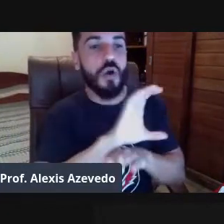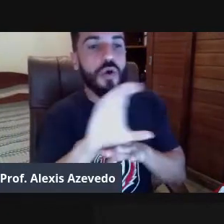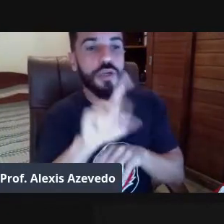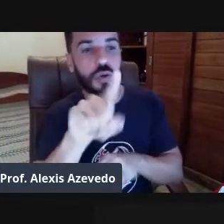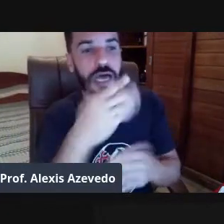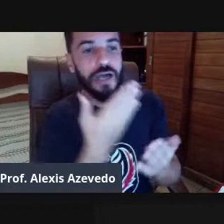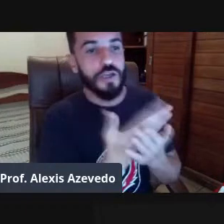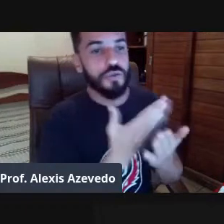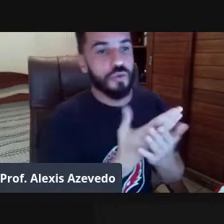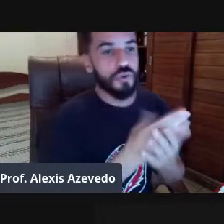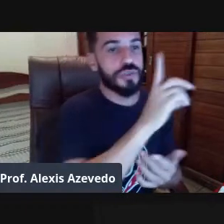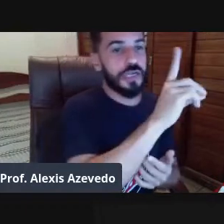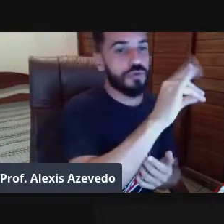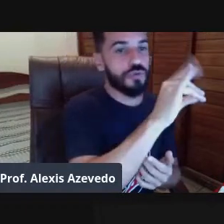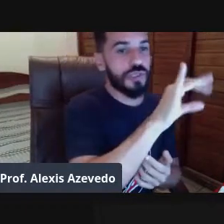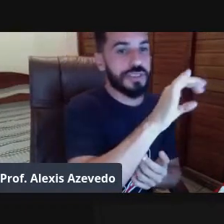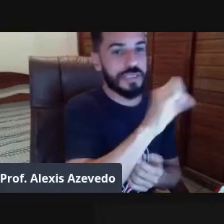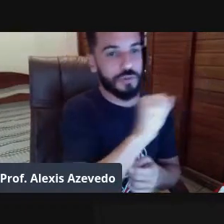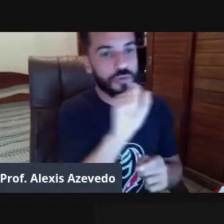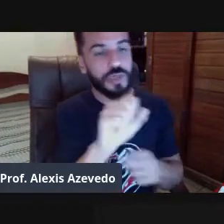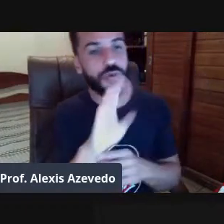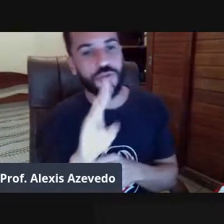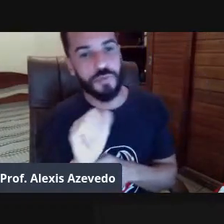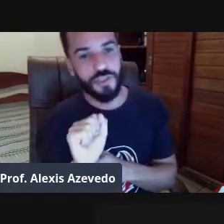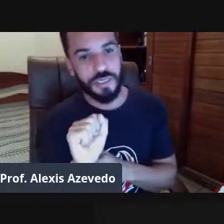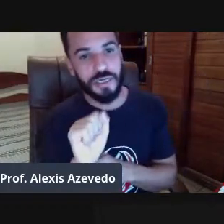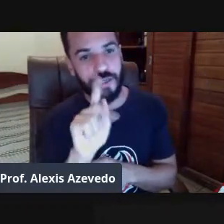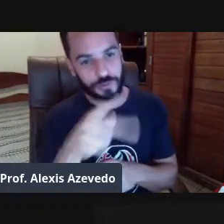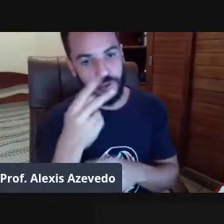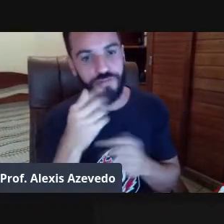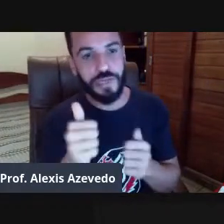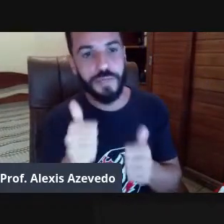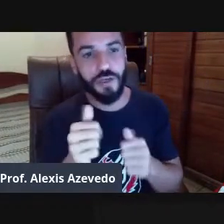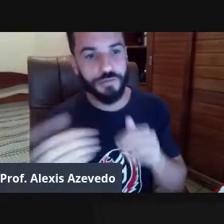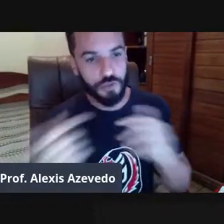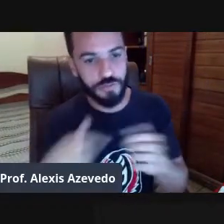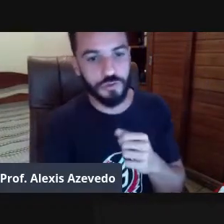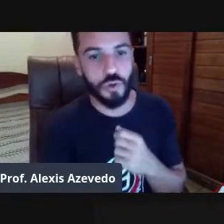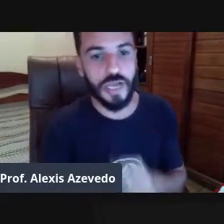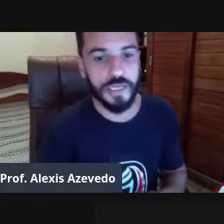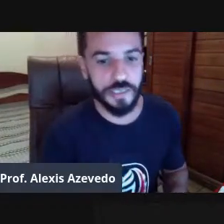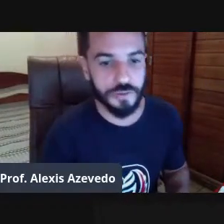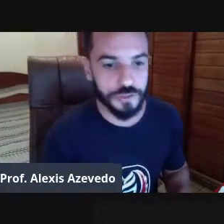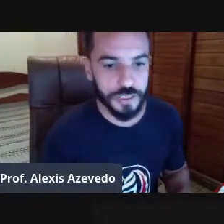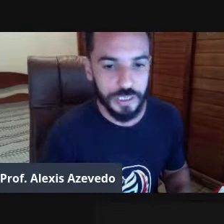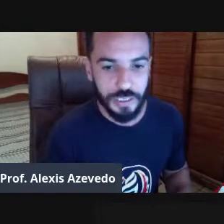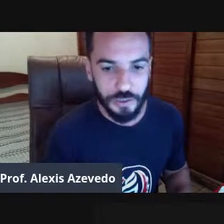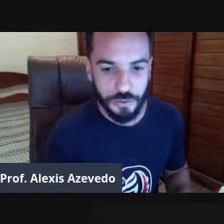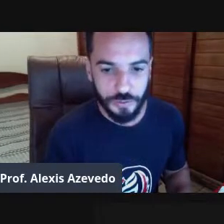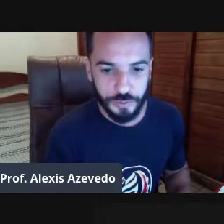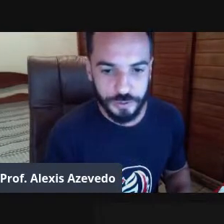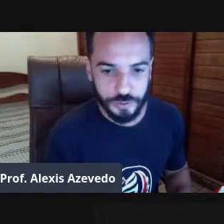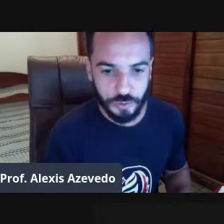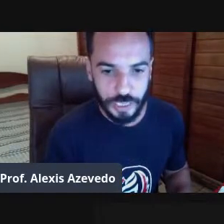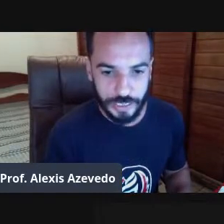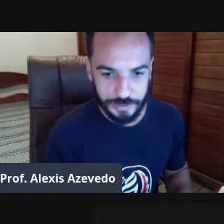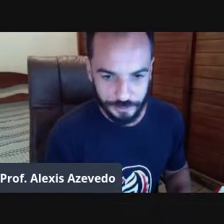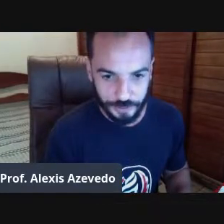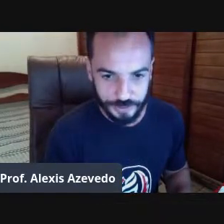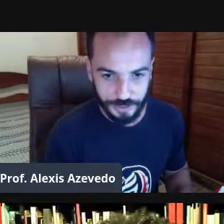a estrutura curricular do curso, tanto de licenciatura quanto de bacharelado. Você pode falar melhor, já vou trocar aqui